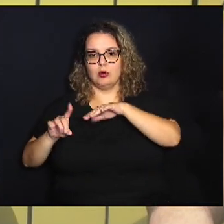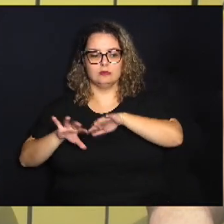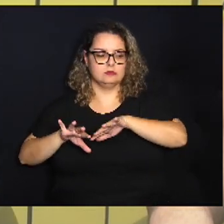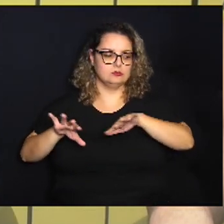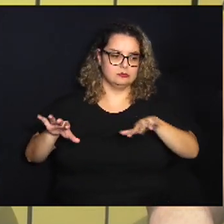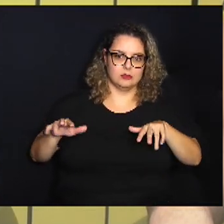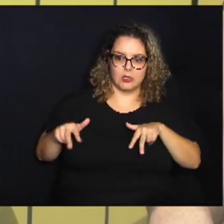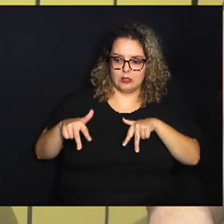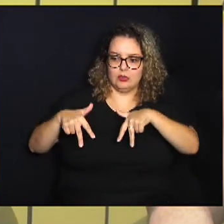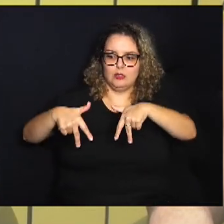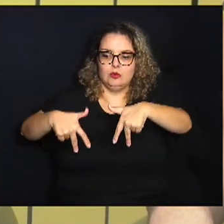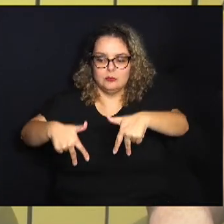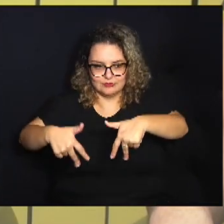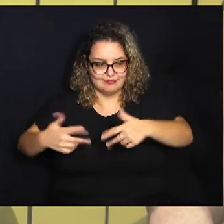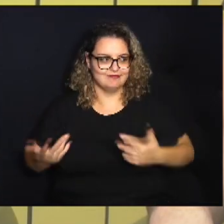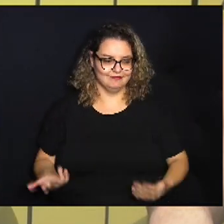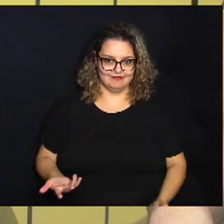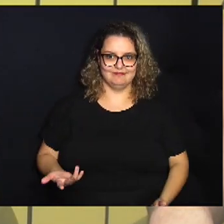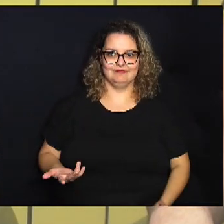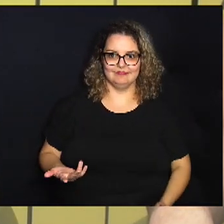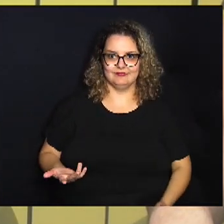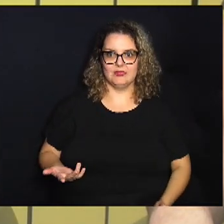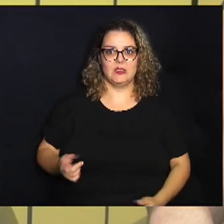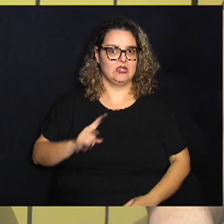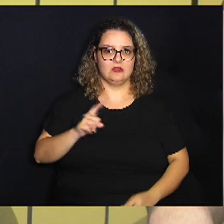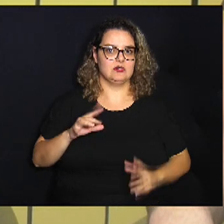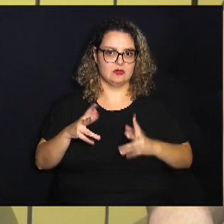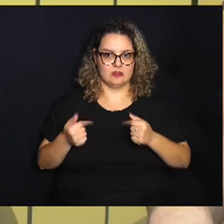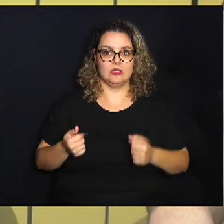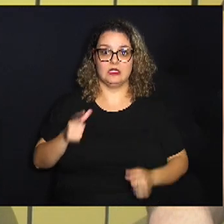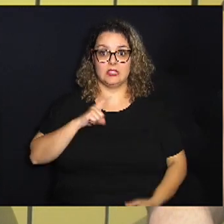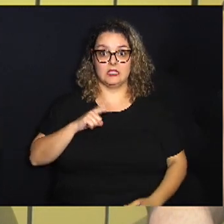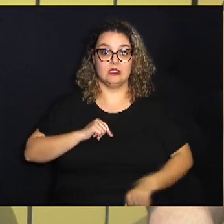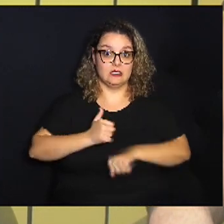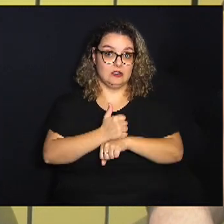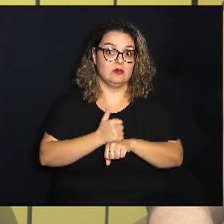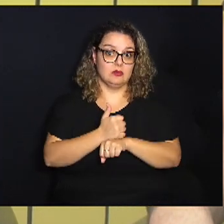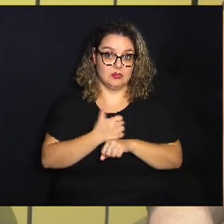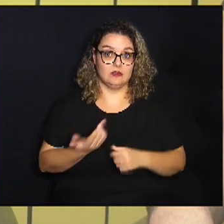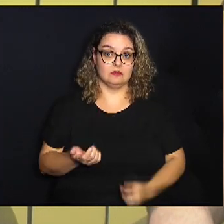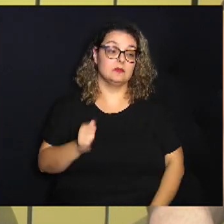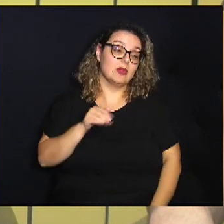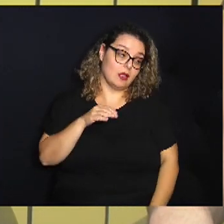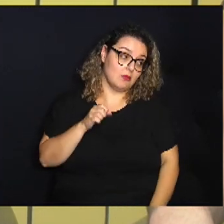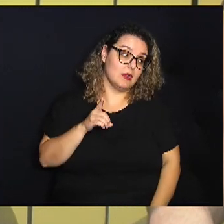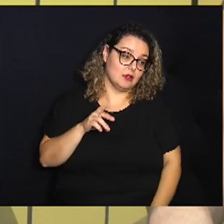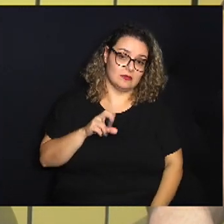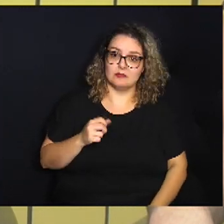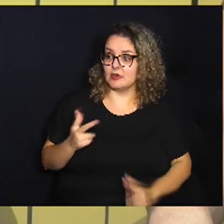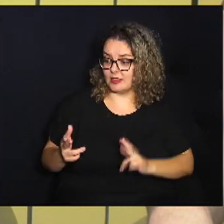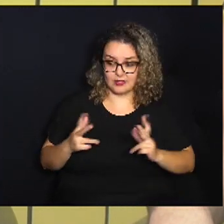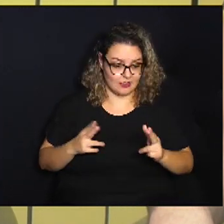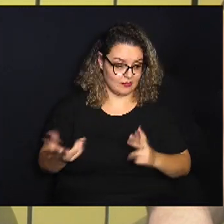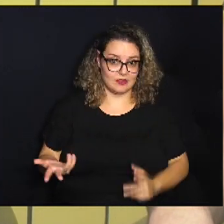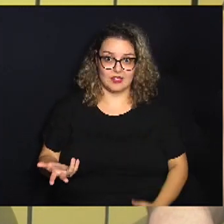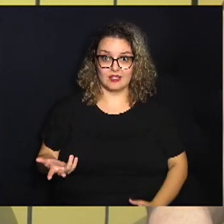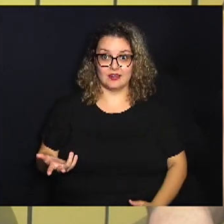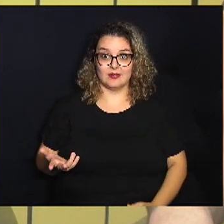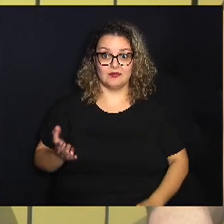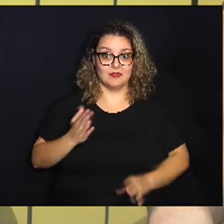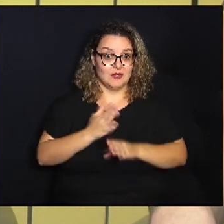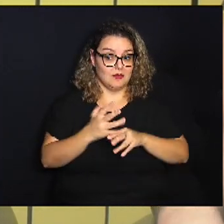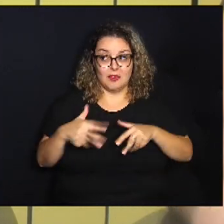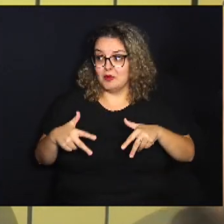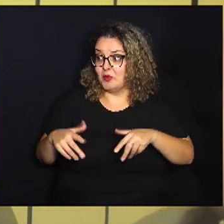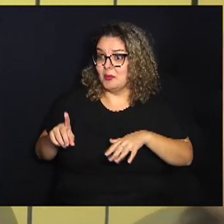a maioria das provas, não são todas, tem atletas profissionais e amadores fazendo a mesma prova. Então você encontra as pessoas